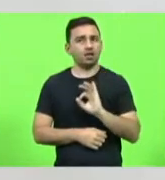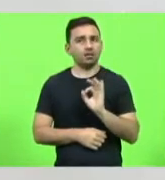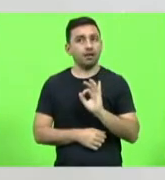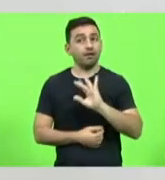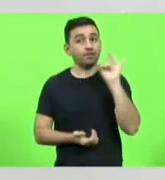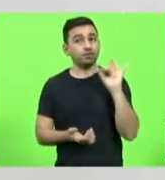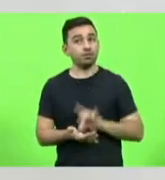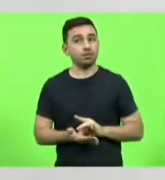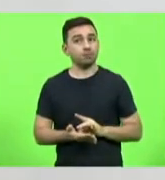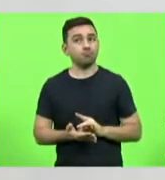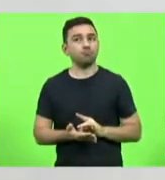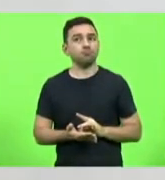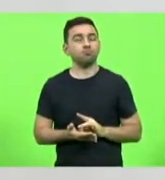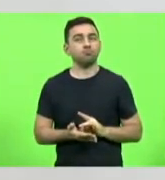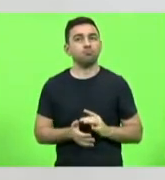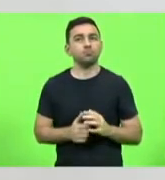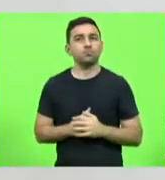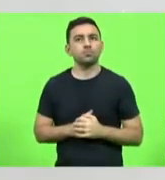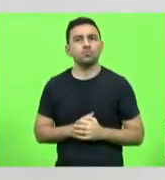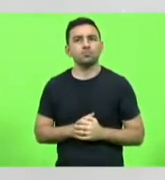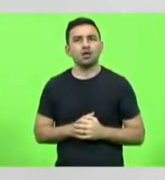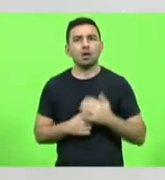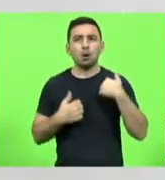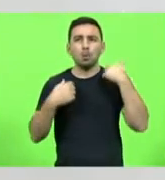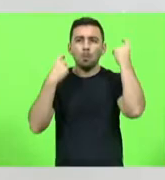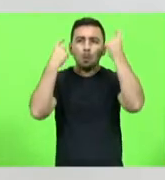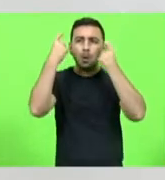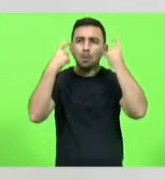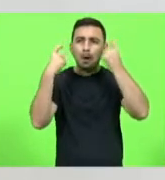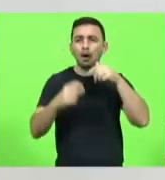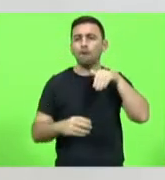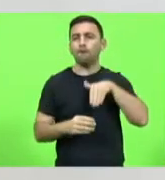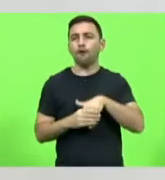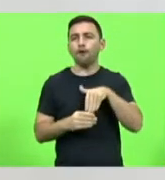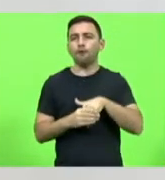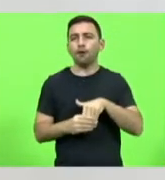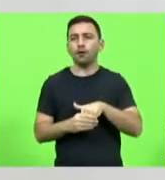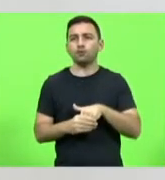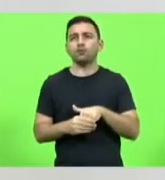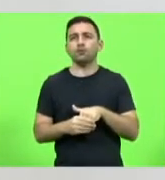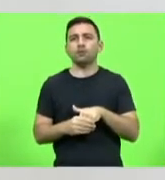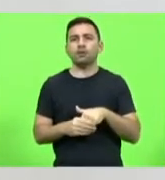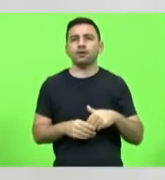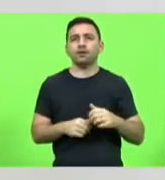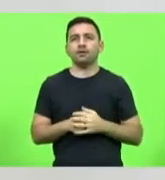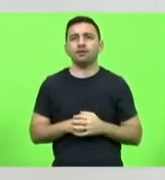verdadeira mesmo, direita, que não está preocupado com votos, não transformou o seu